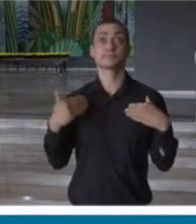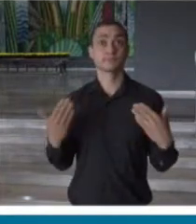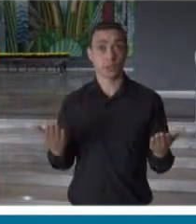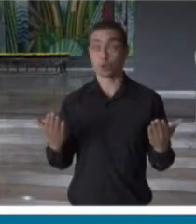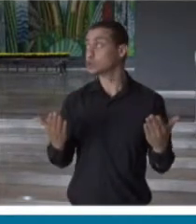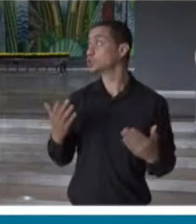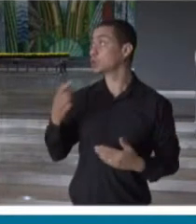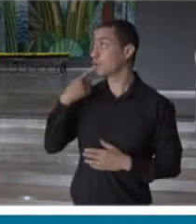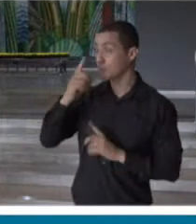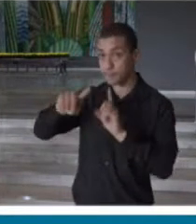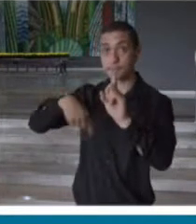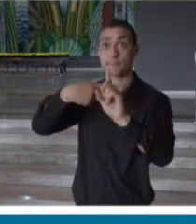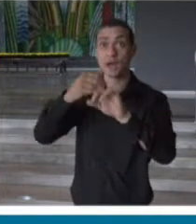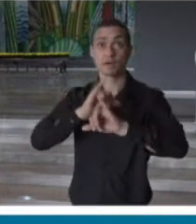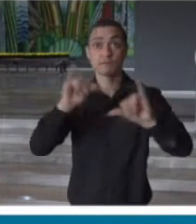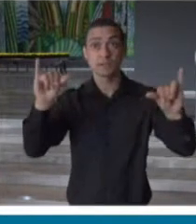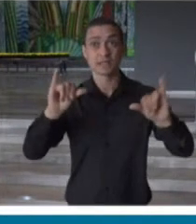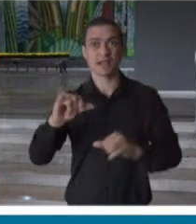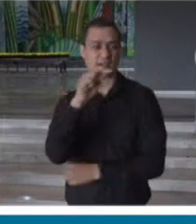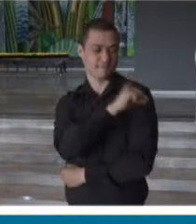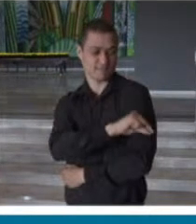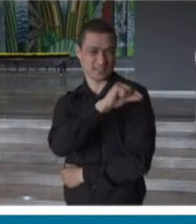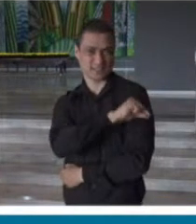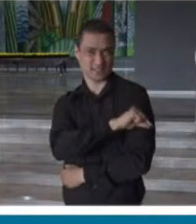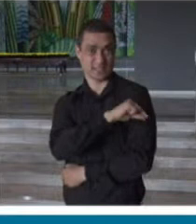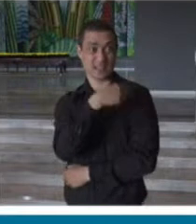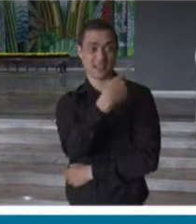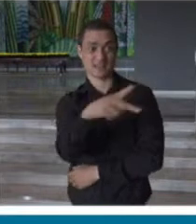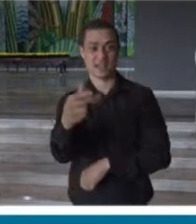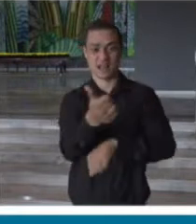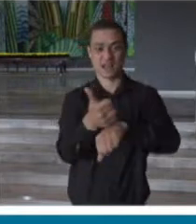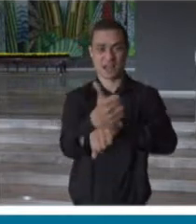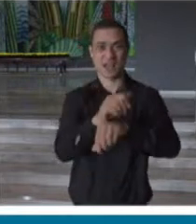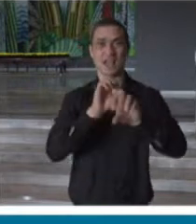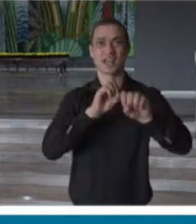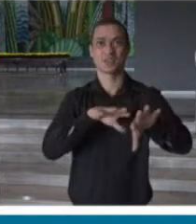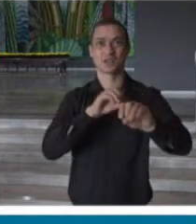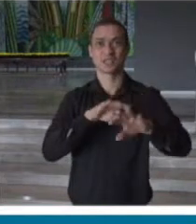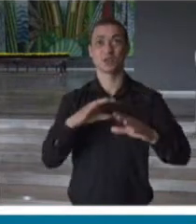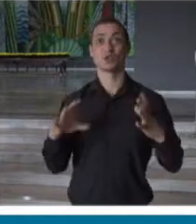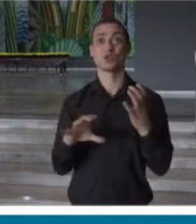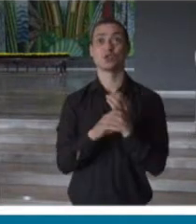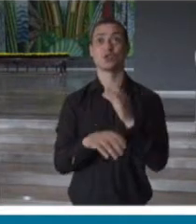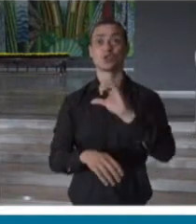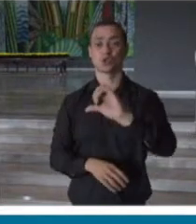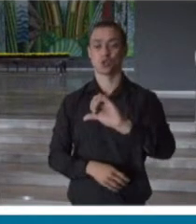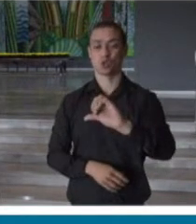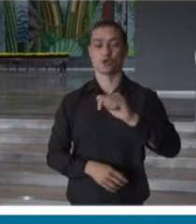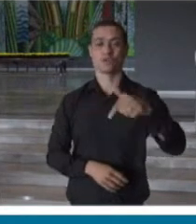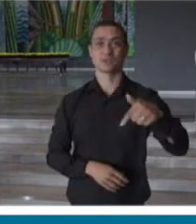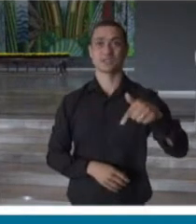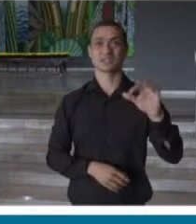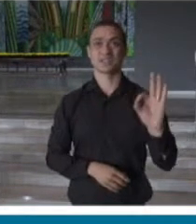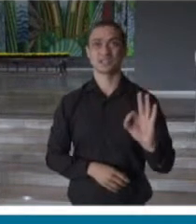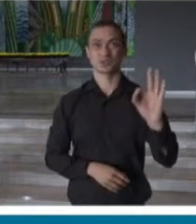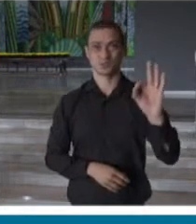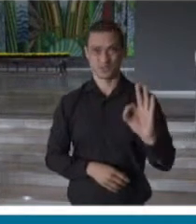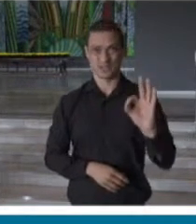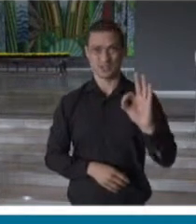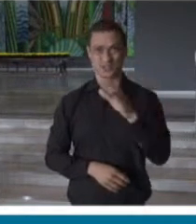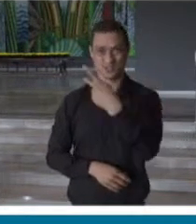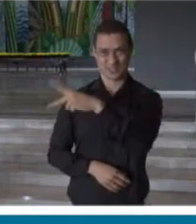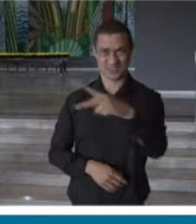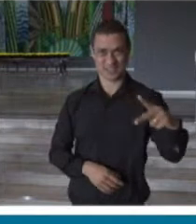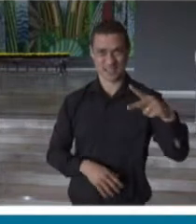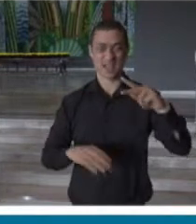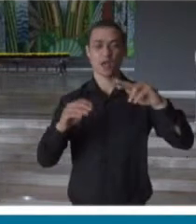Salientando, né? Vacinação de profissionais da educação, 97% dos profissionais da educação da